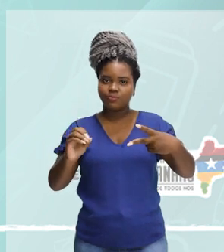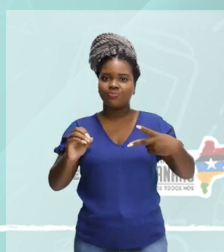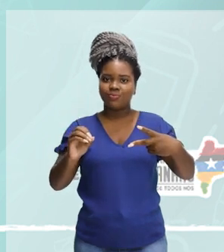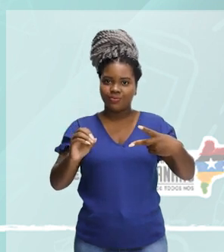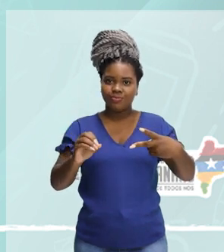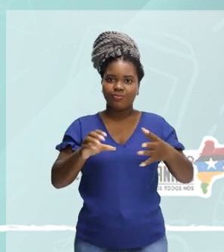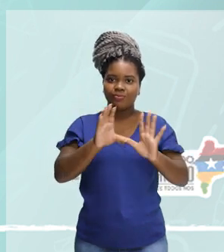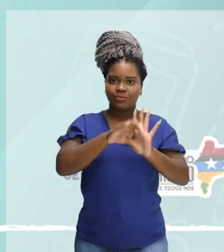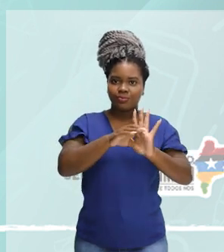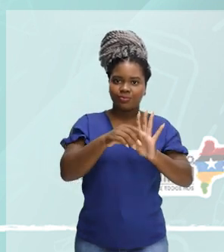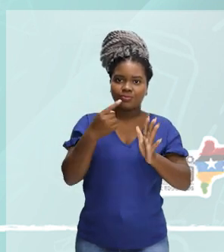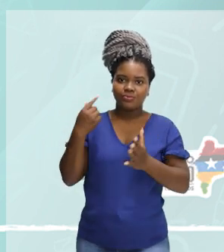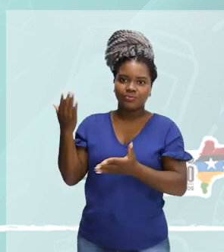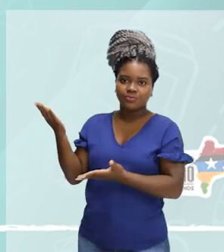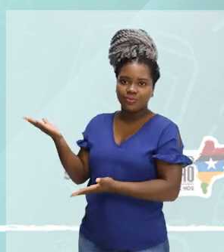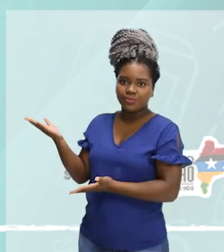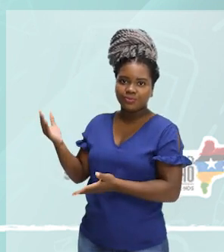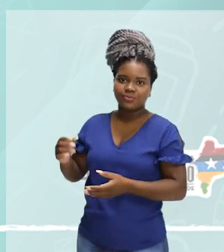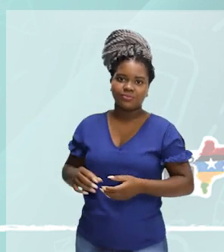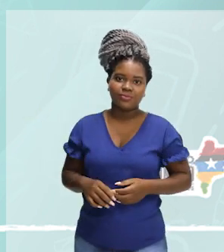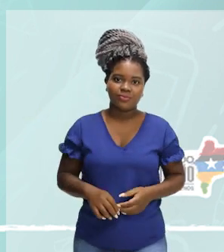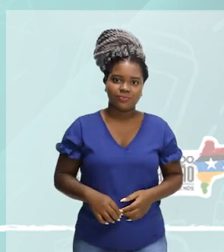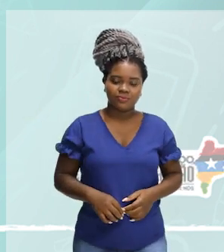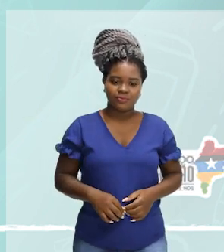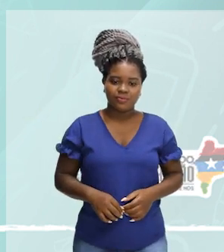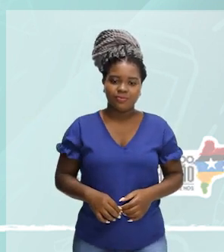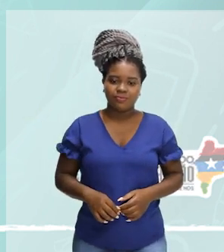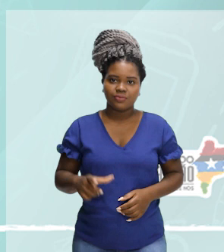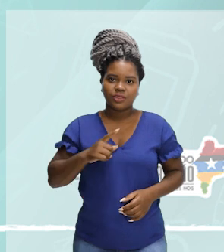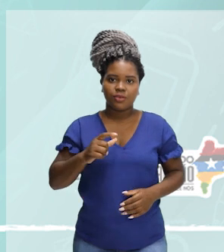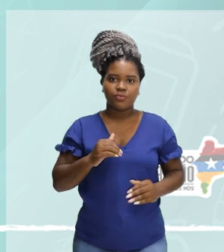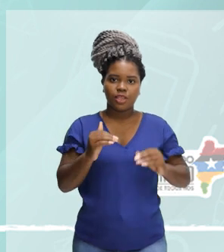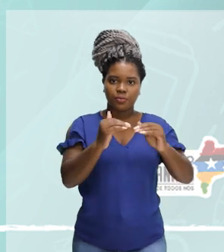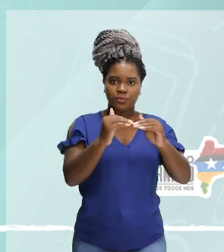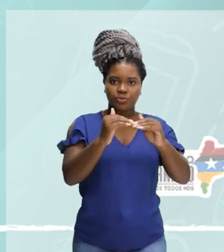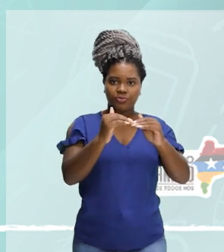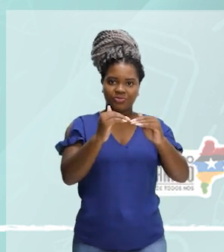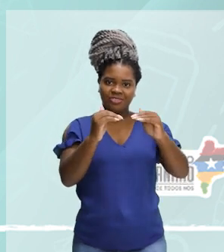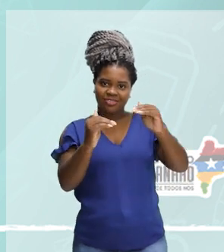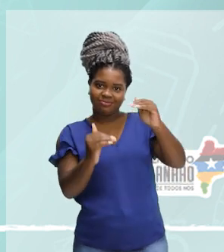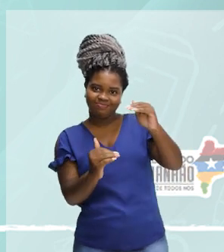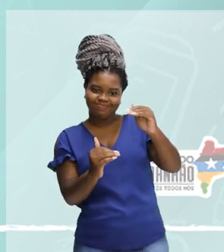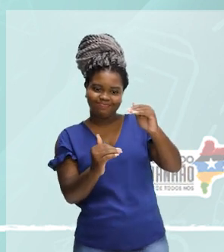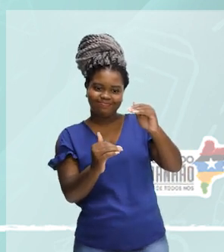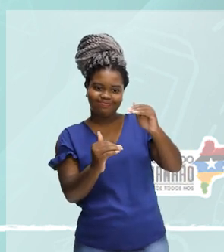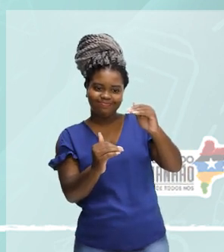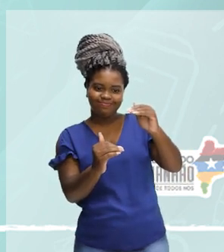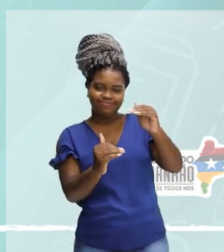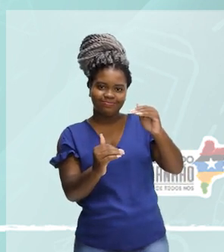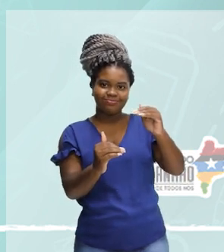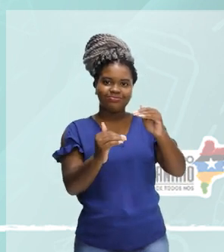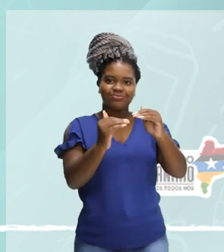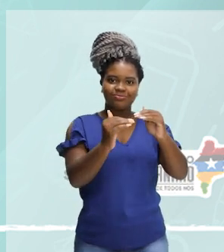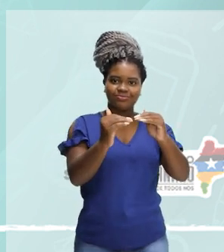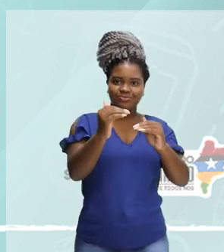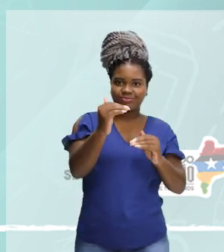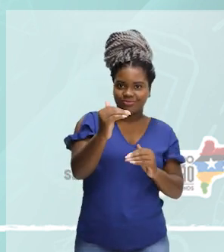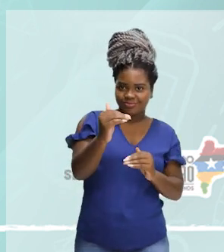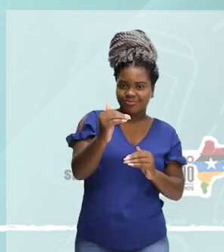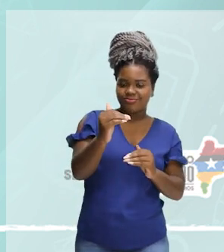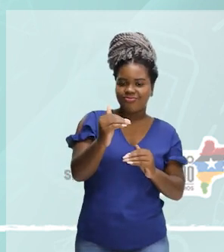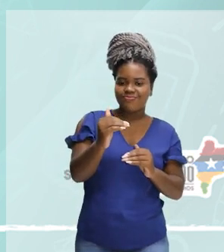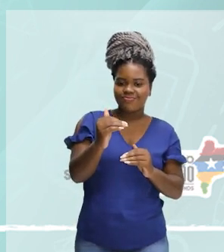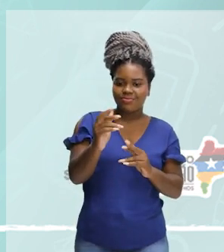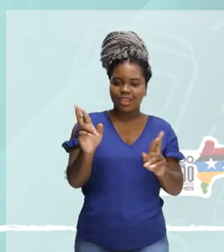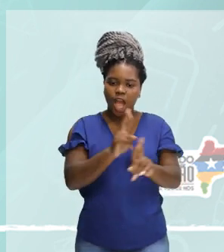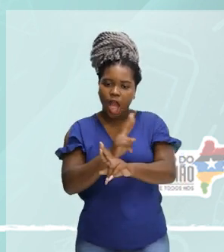de superioridade e de inferioridade no seu grau máximo, com relação a outros nomes. Forma-se com